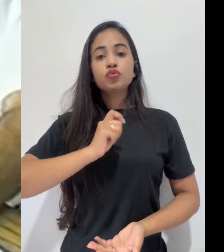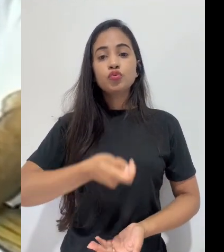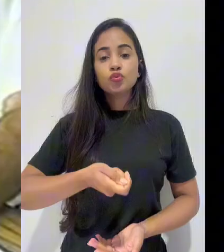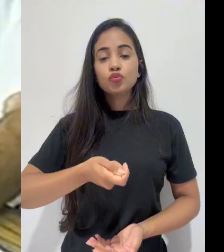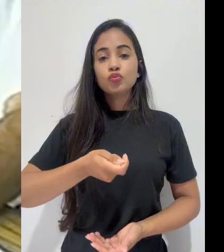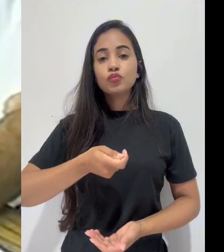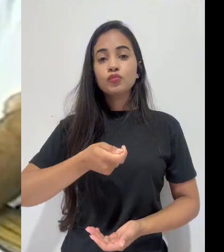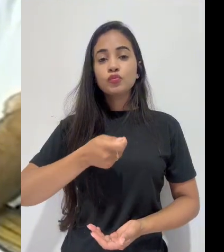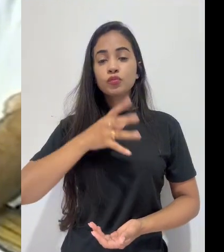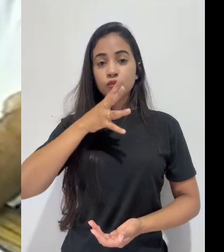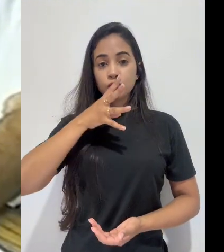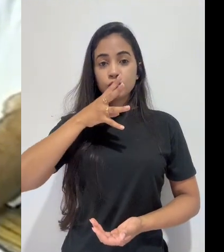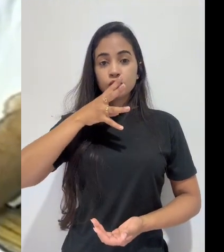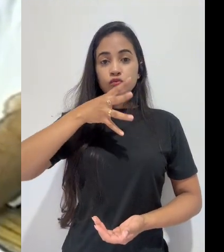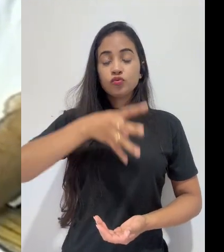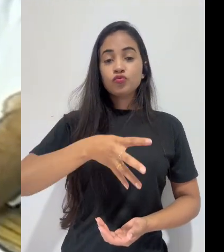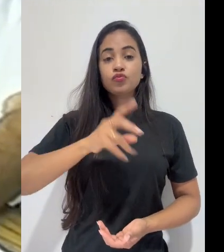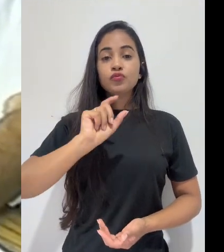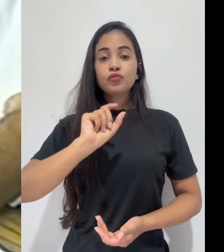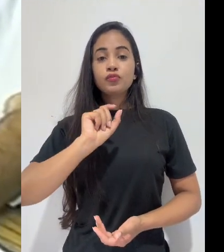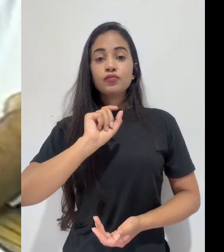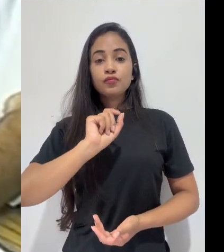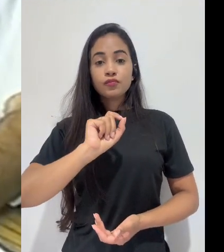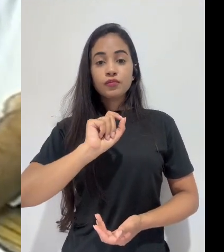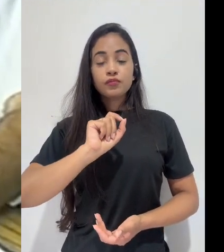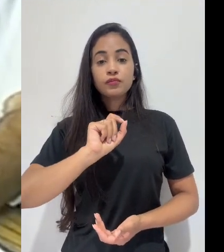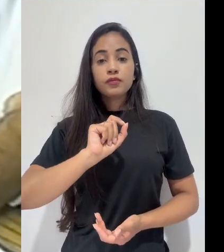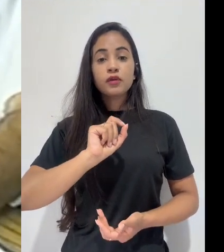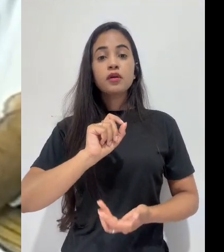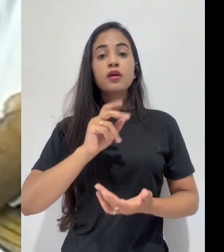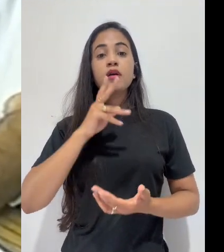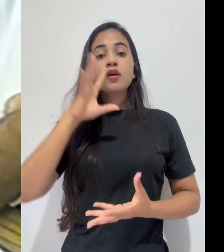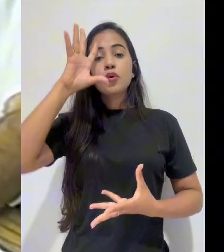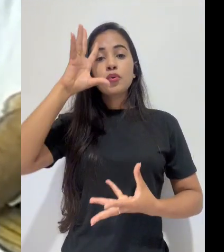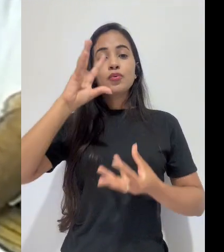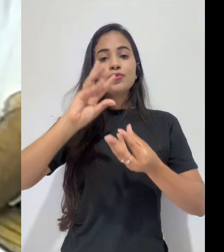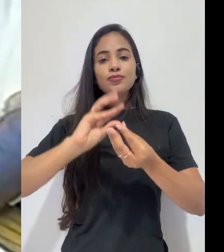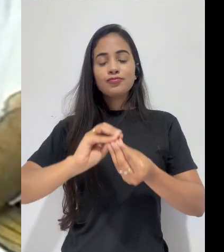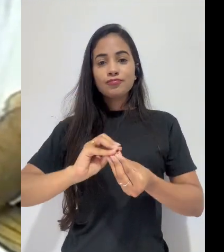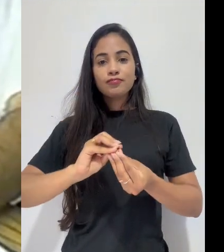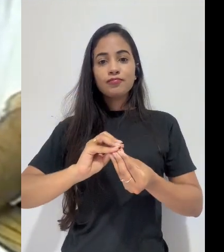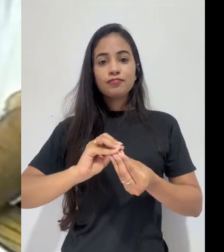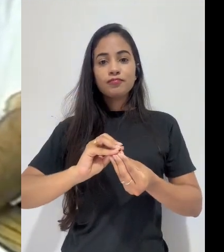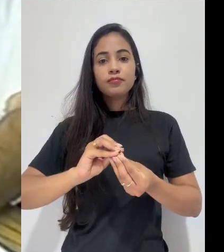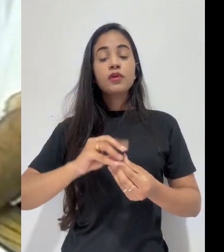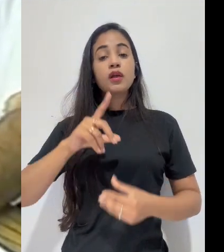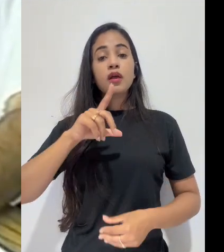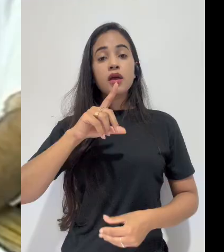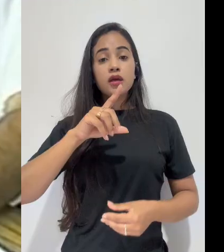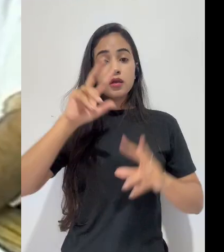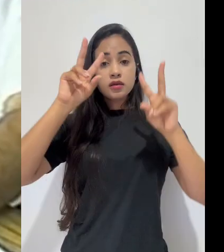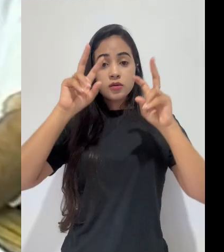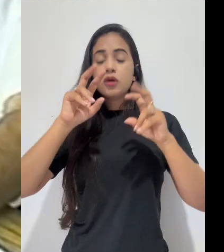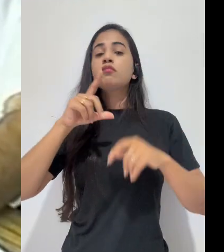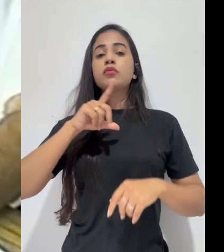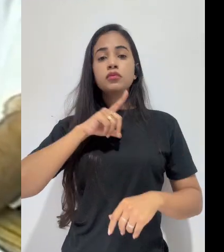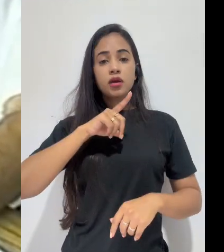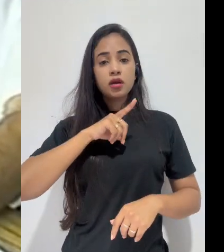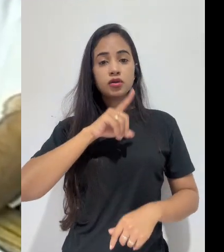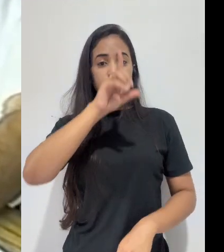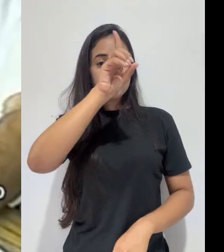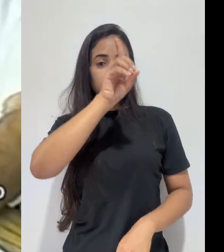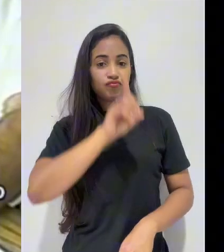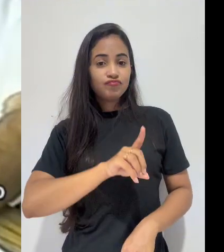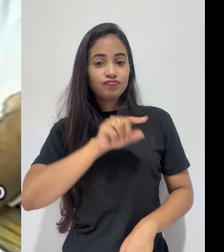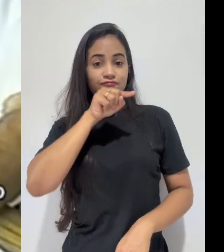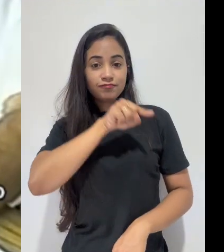certa forma e deixando transparecer o entendimento dele, ele entendeu de que era uma questão de direito, ou